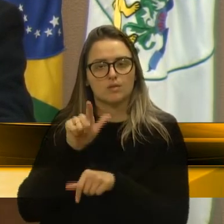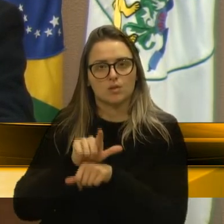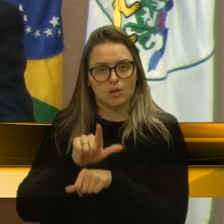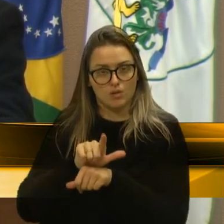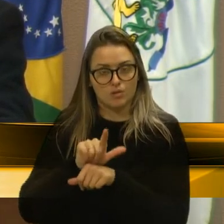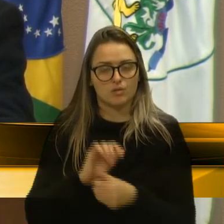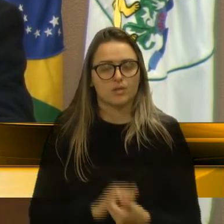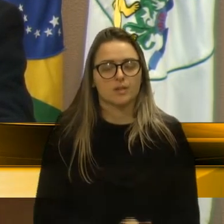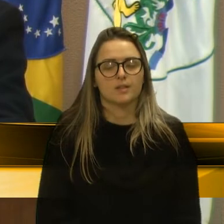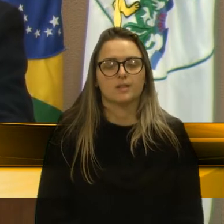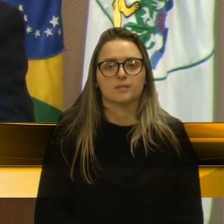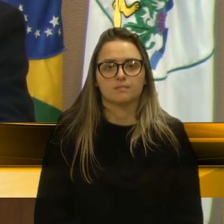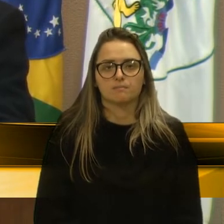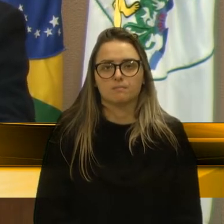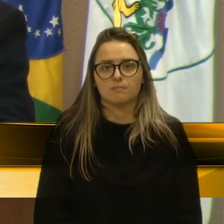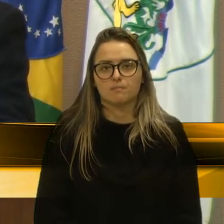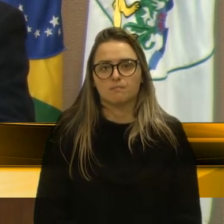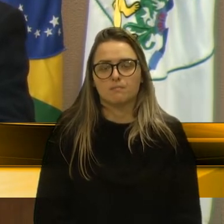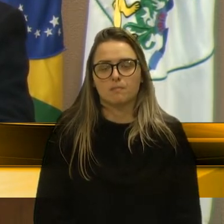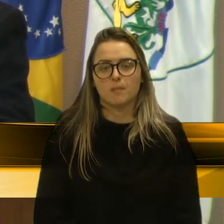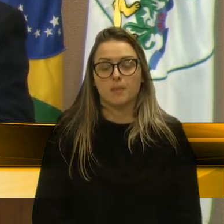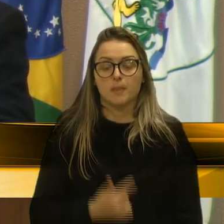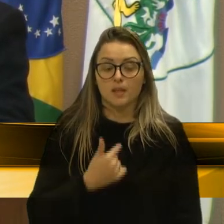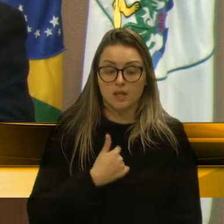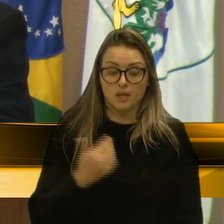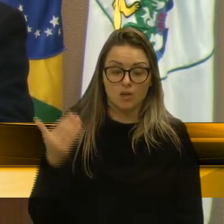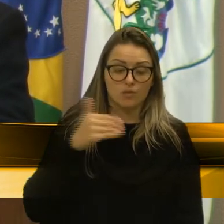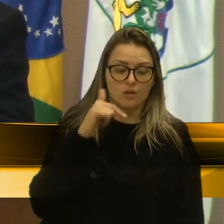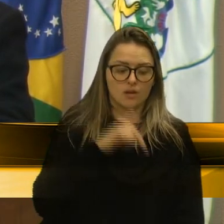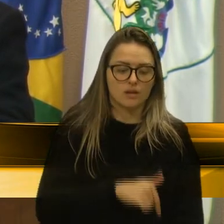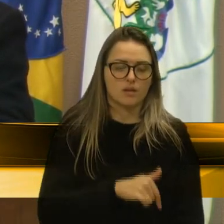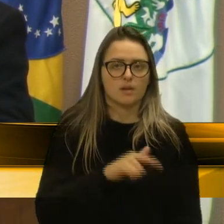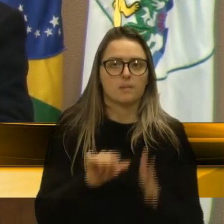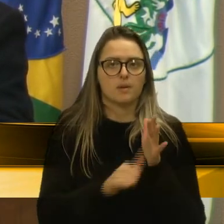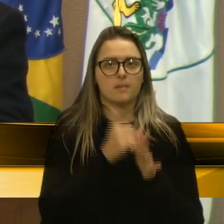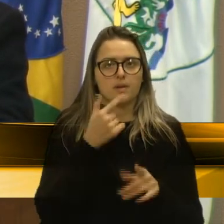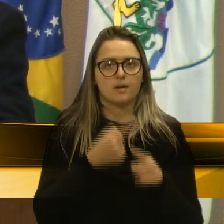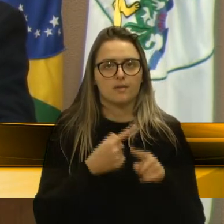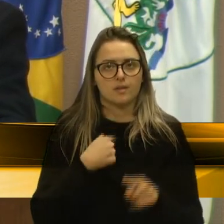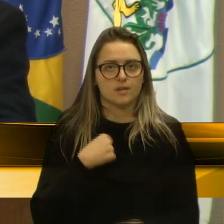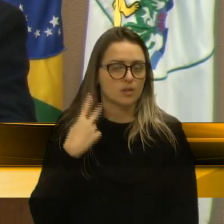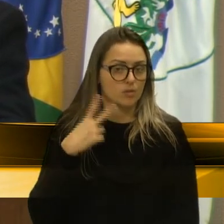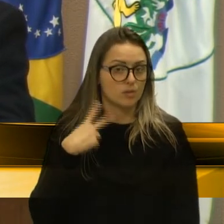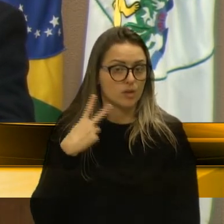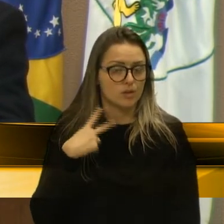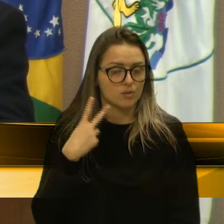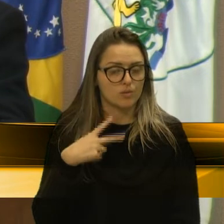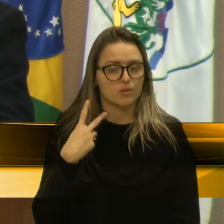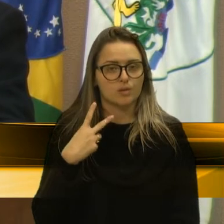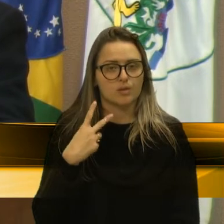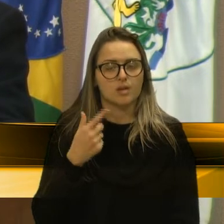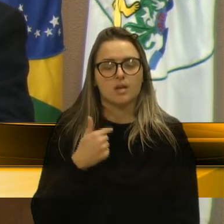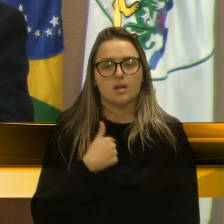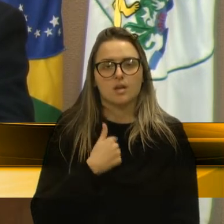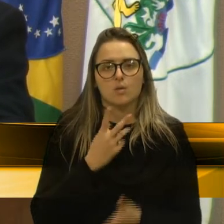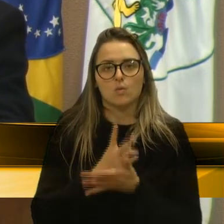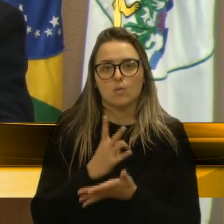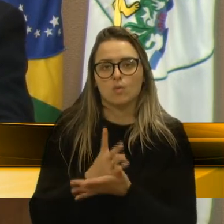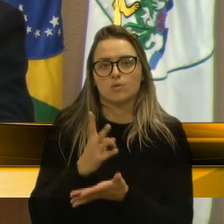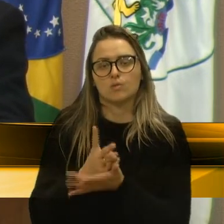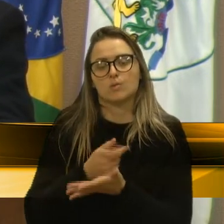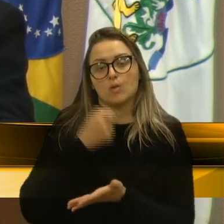anos tive a oportunidade de ser advogado na área trabalhista, atuando junto ao Sindicato dos